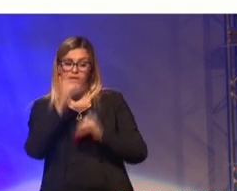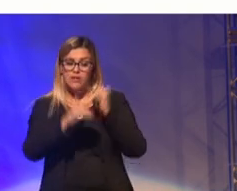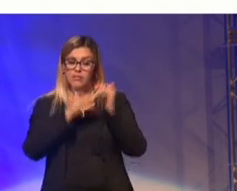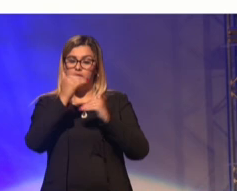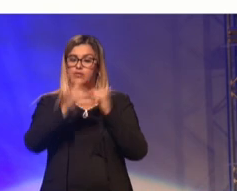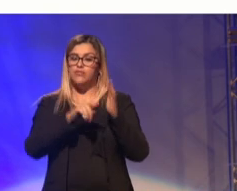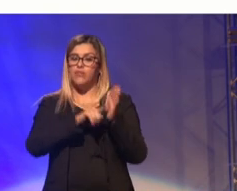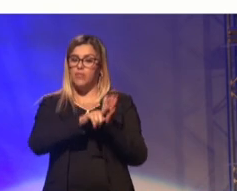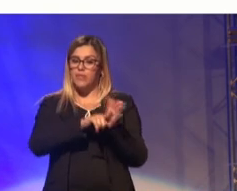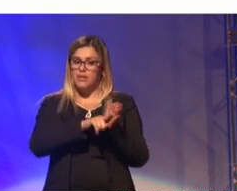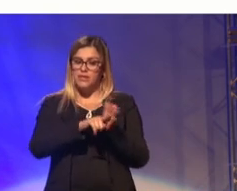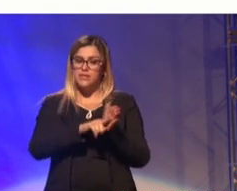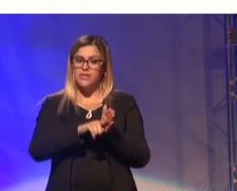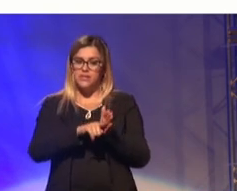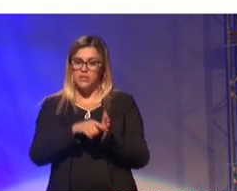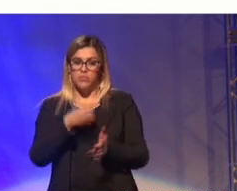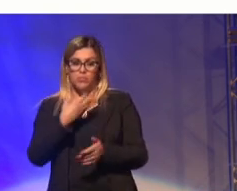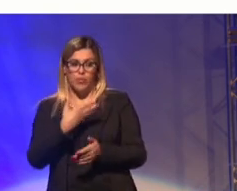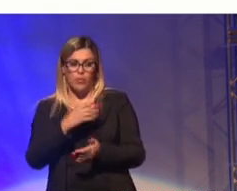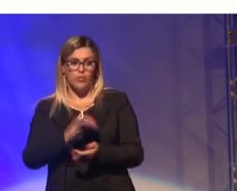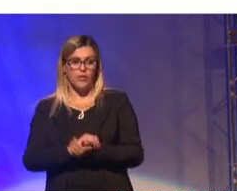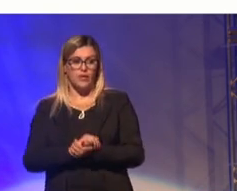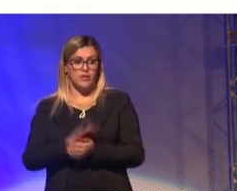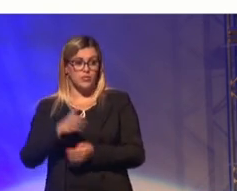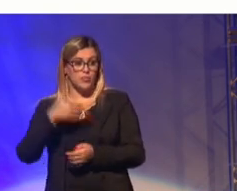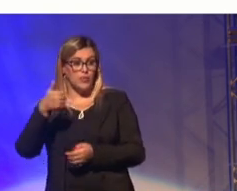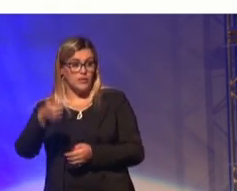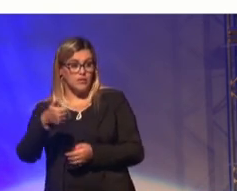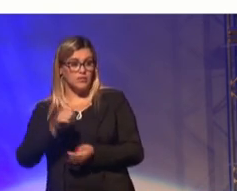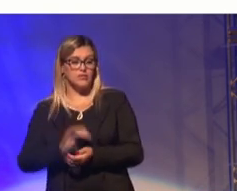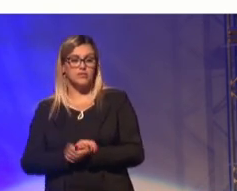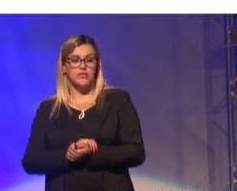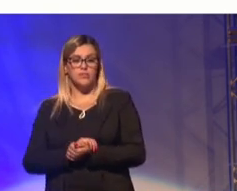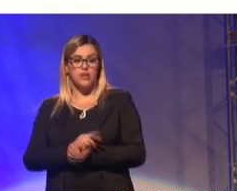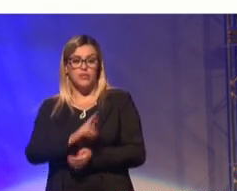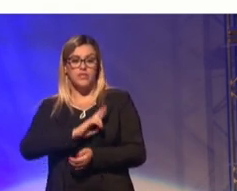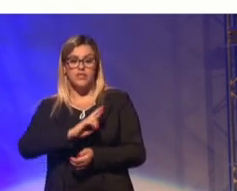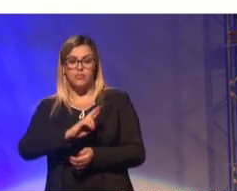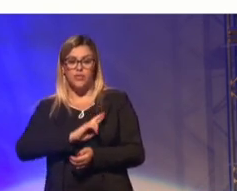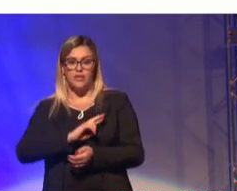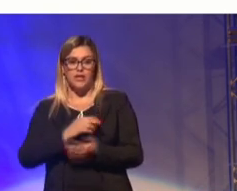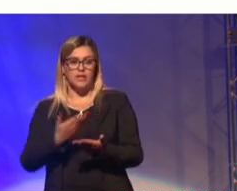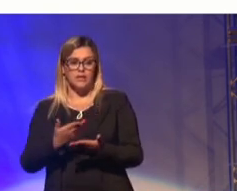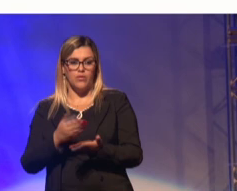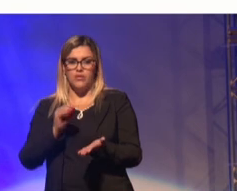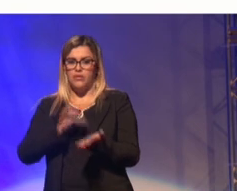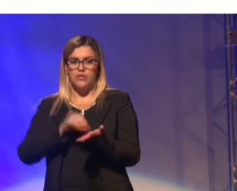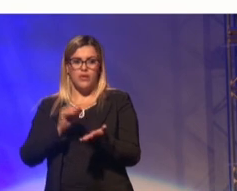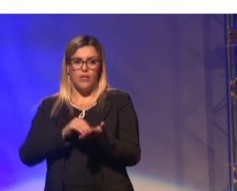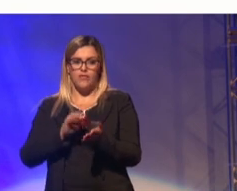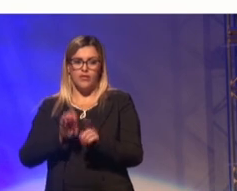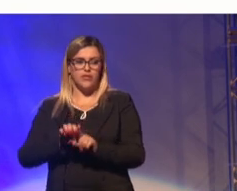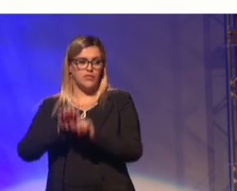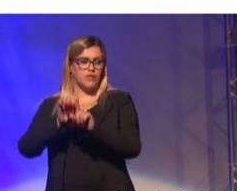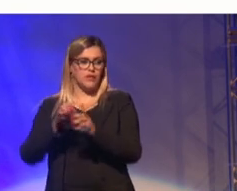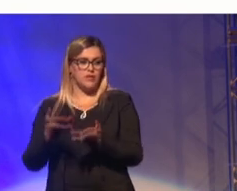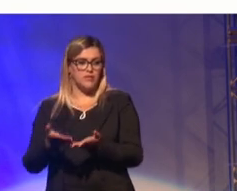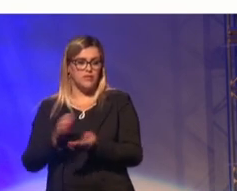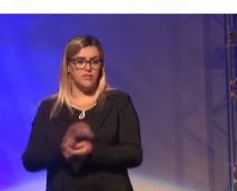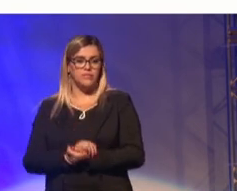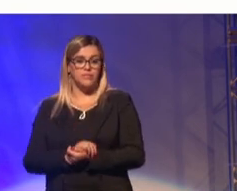uma pesquisa boa, né, de boa qualidade e responder essas perguntas, né? Não é falta de evidência.